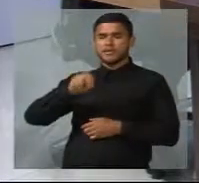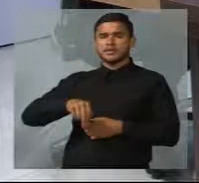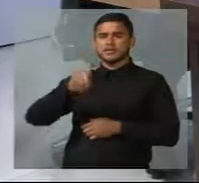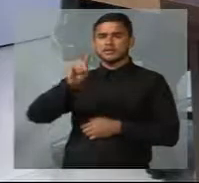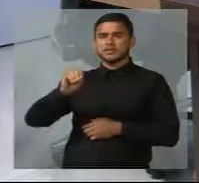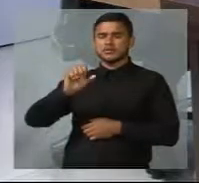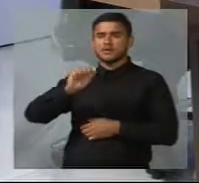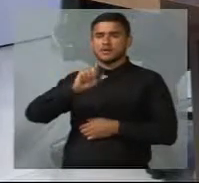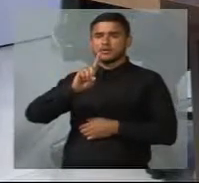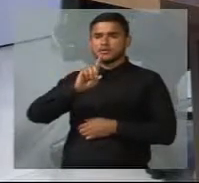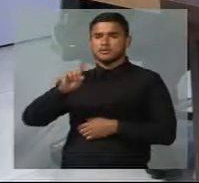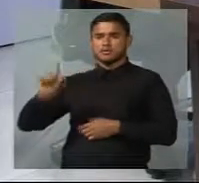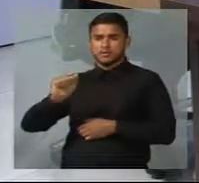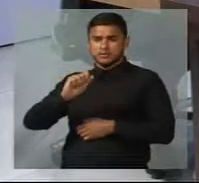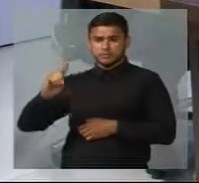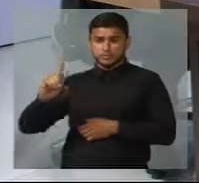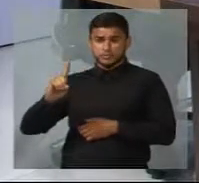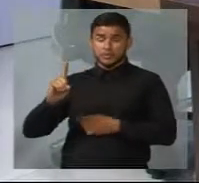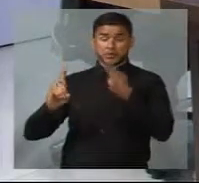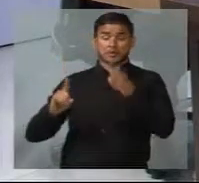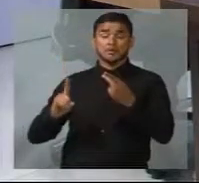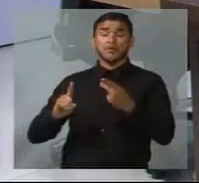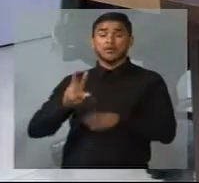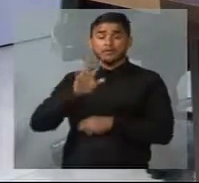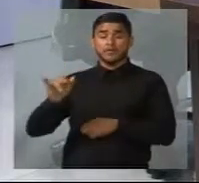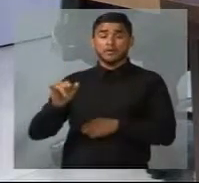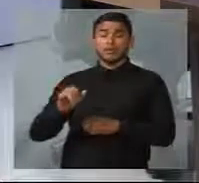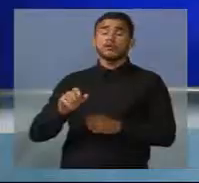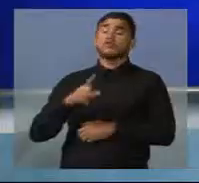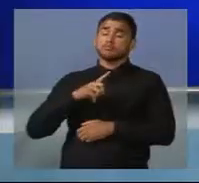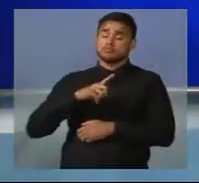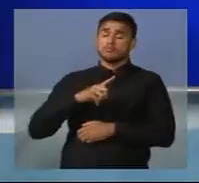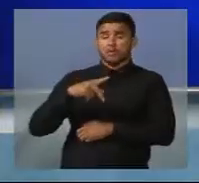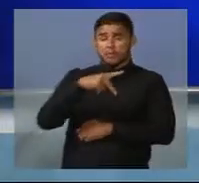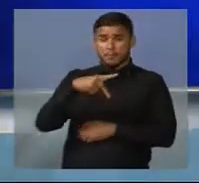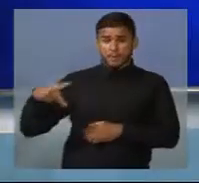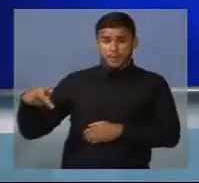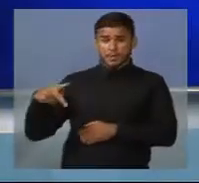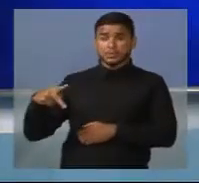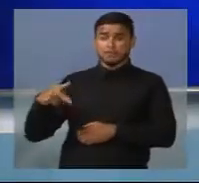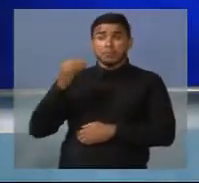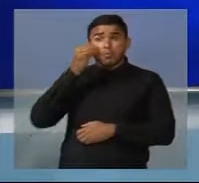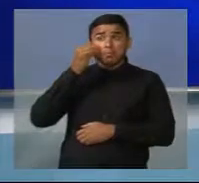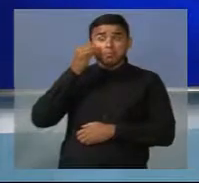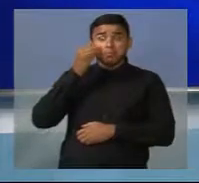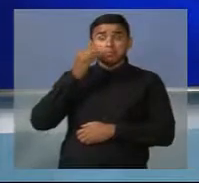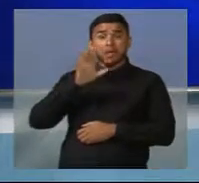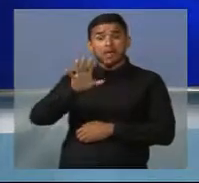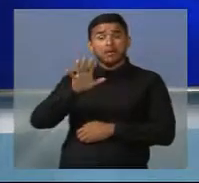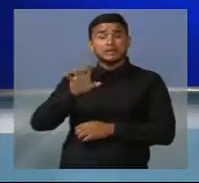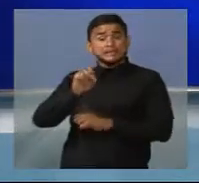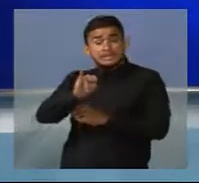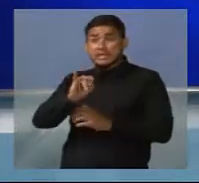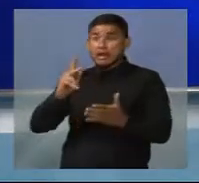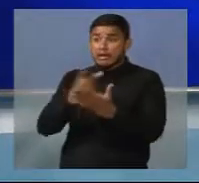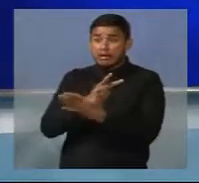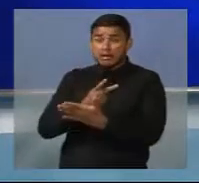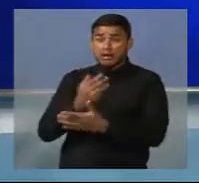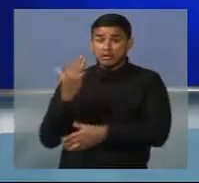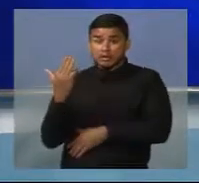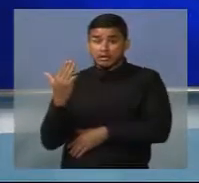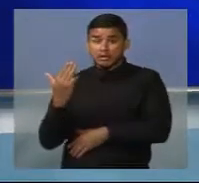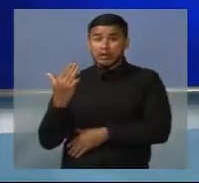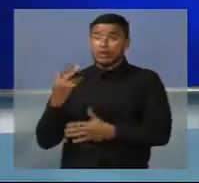sendo a pessoa que vai estar, de forma discreta, percorrendo como presidente dessa fase inicial, para que, numa